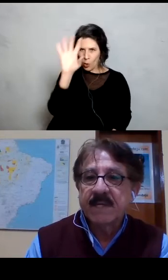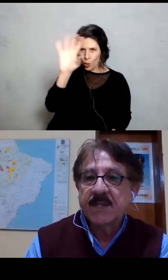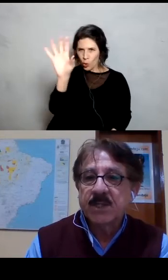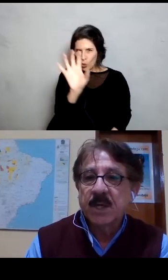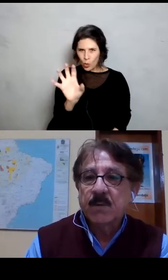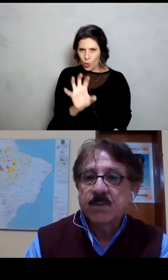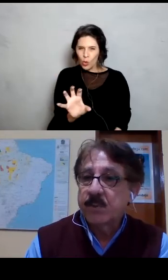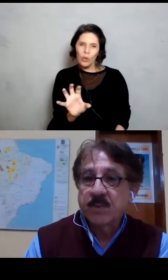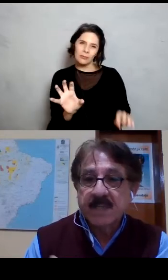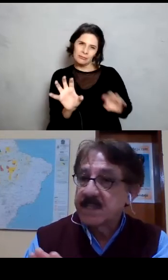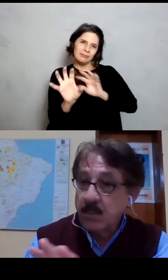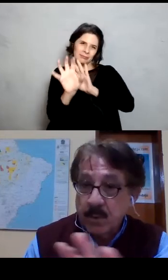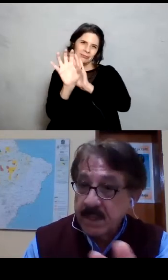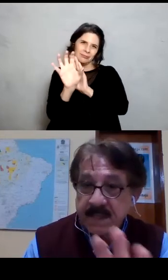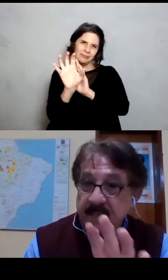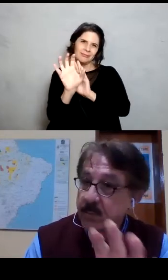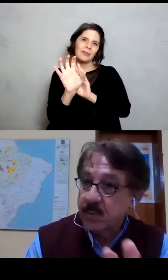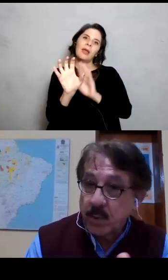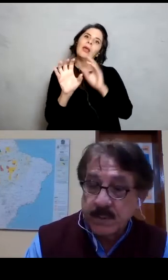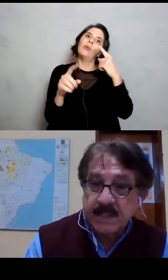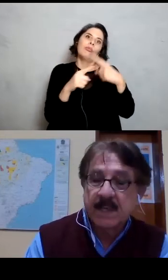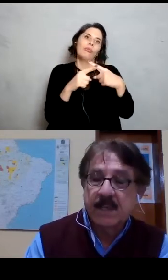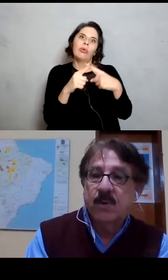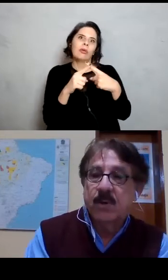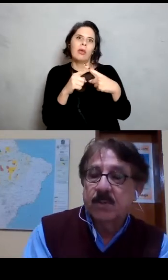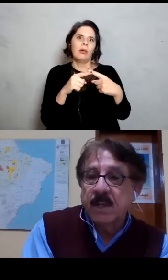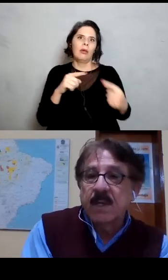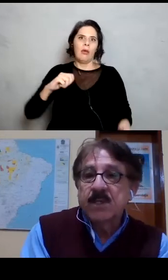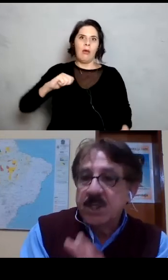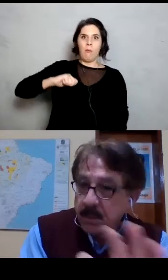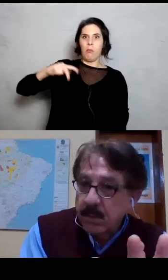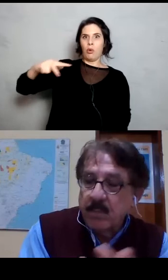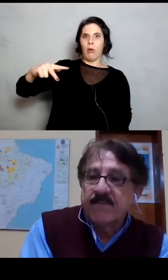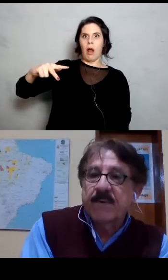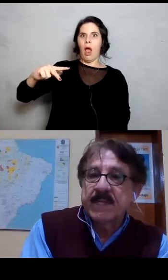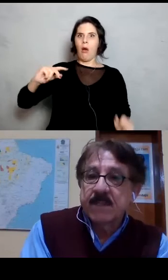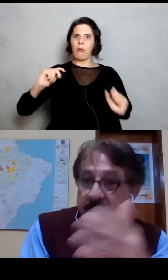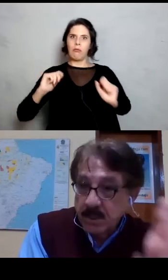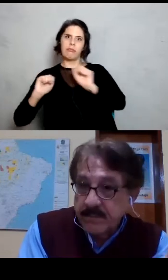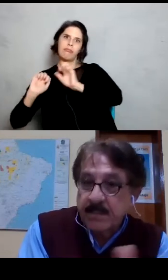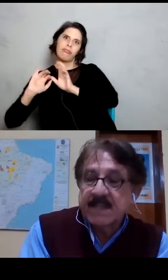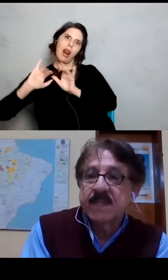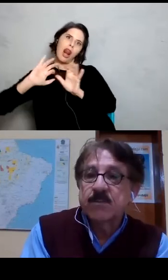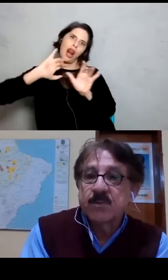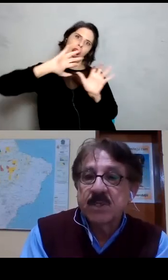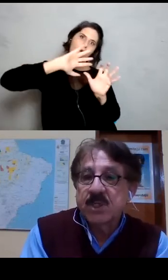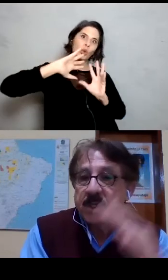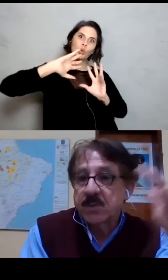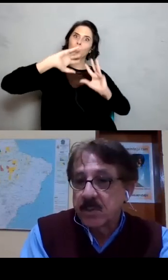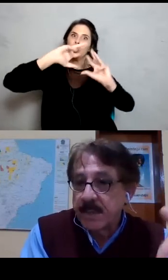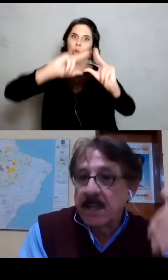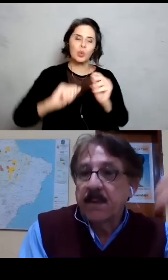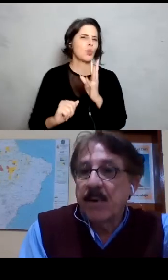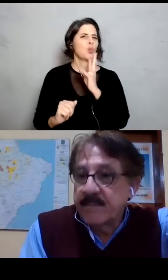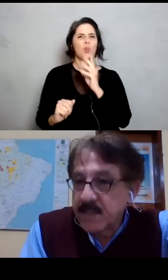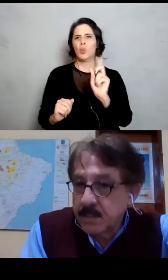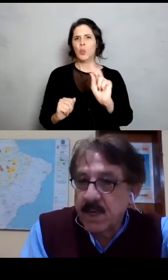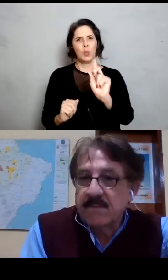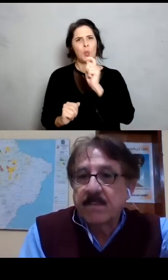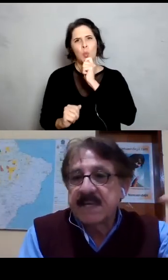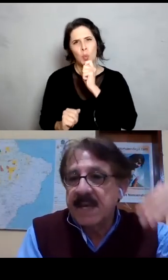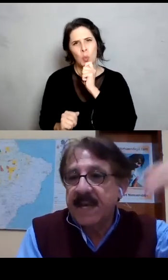na verdade, os portugueses não conheciam todo esse território, tinham alguma informação, tinham informação dos indígenas sobre